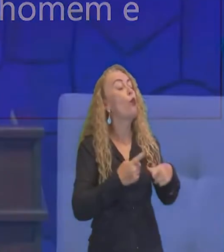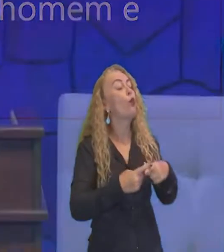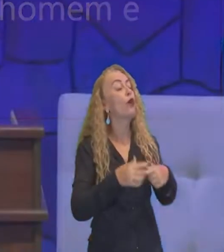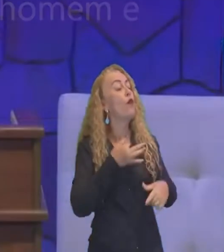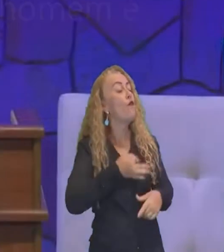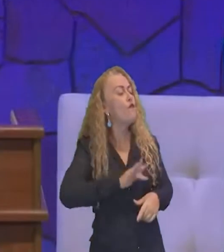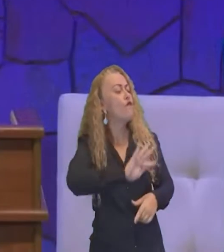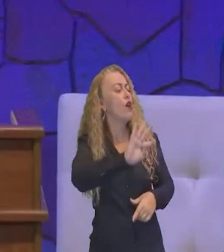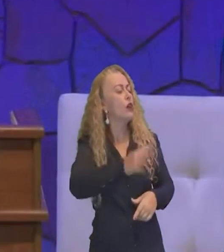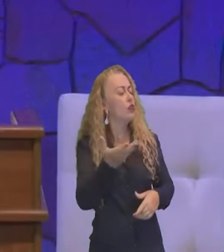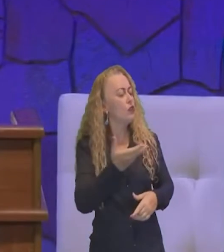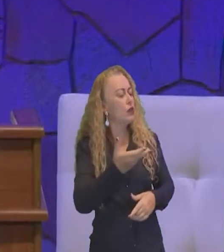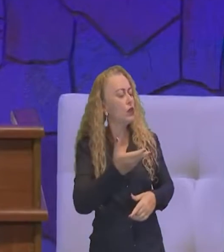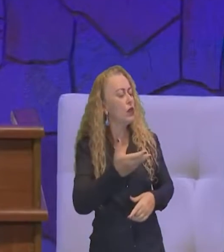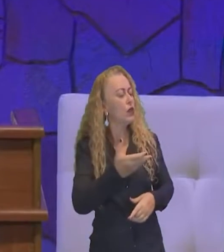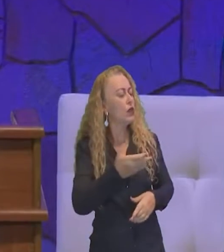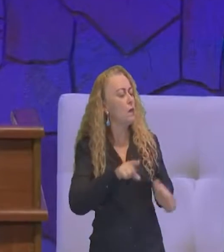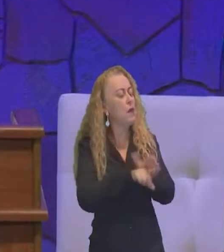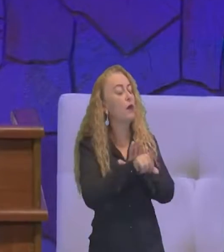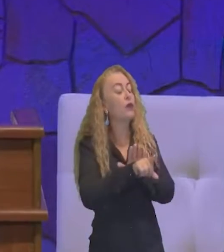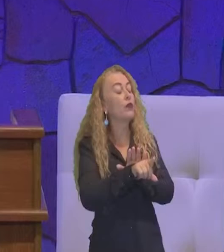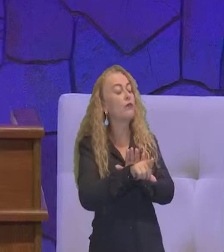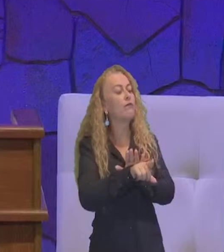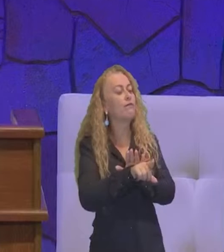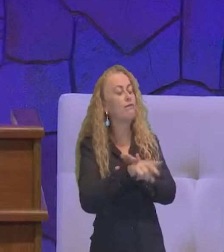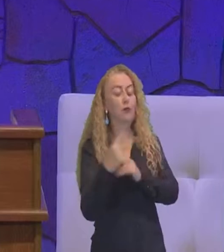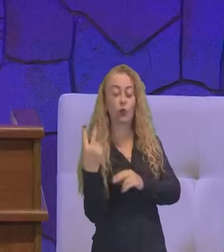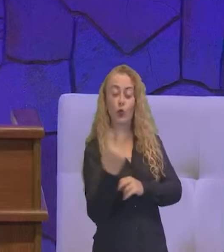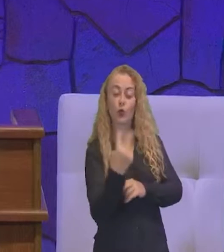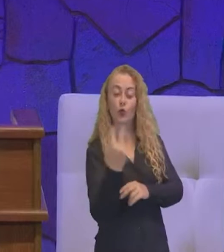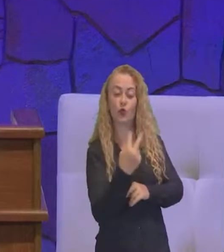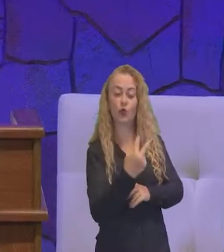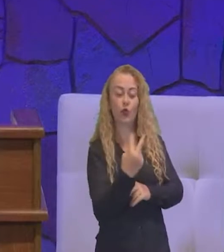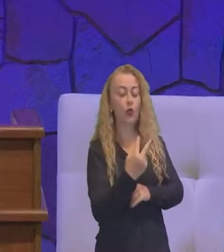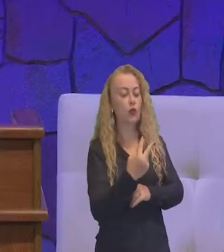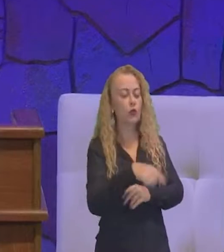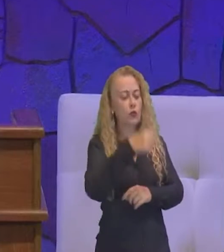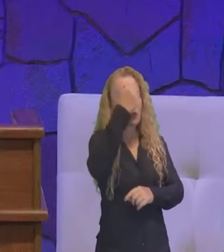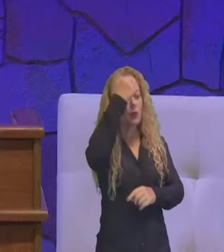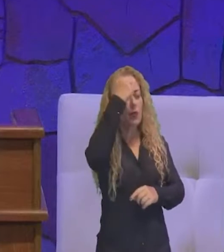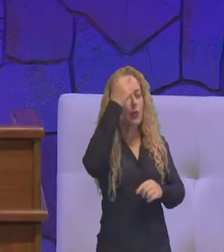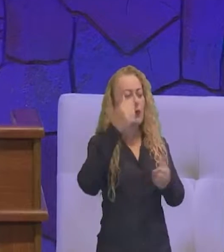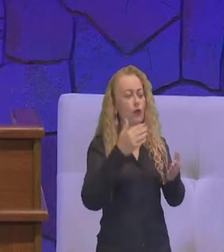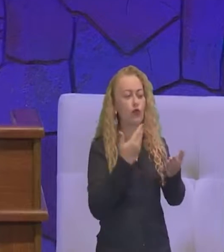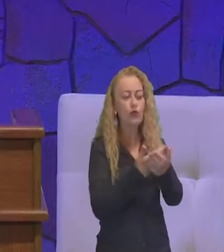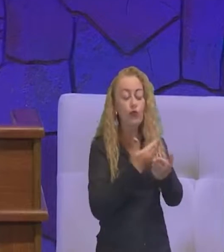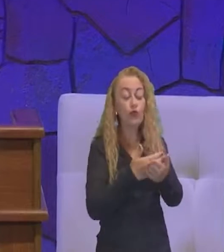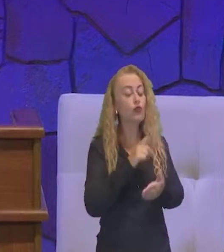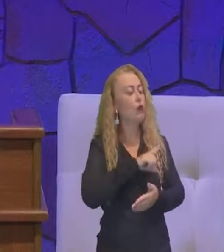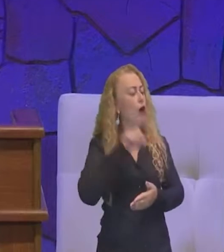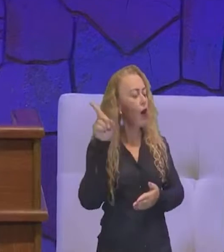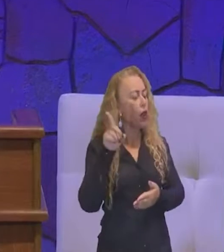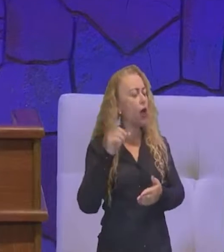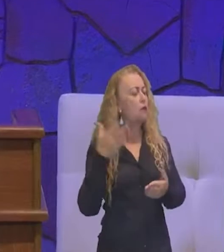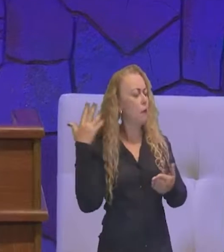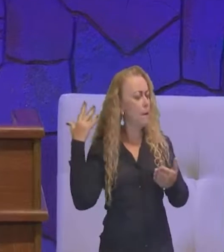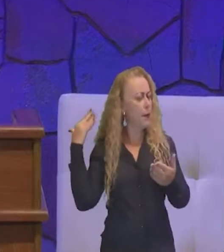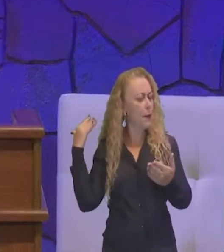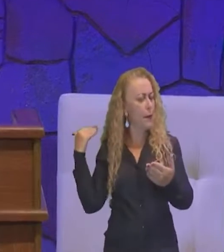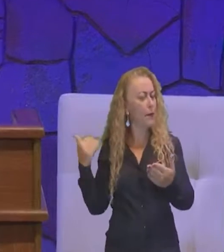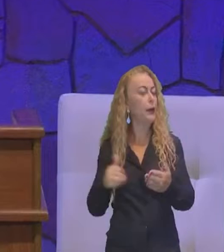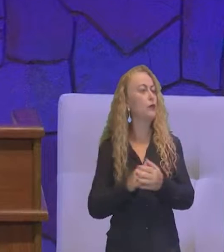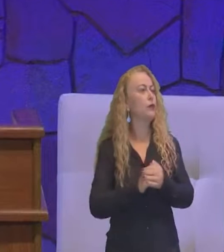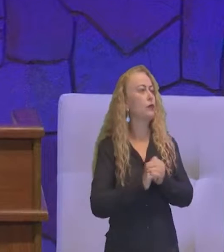teológica é que, na verdade, haviam 2 escolas famosas nesta época, de 2 grandes